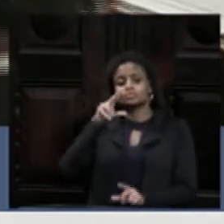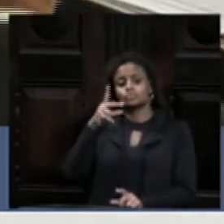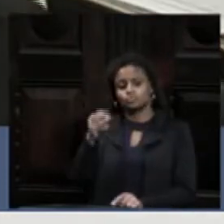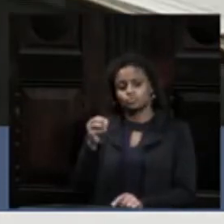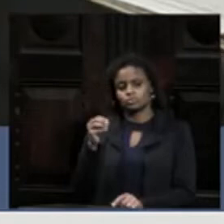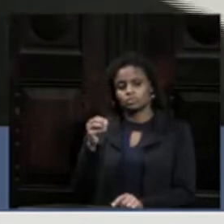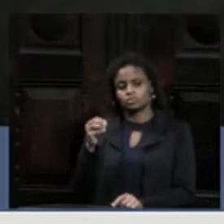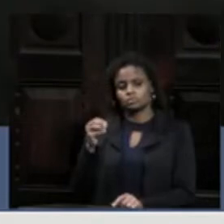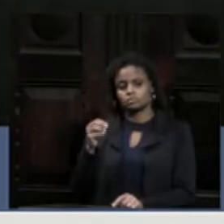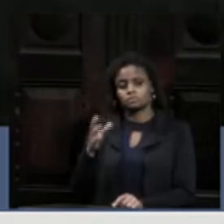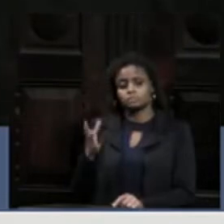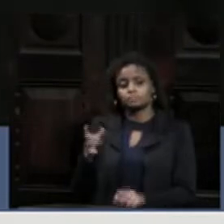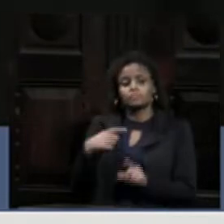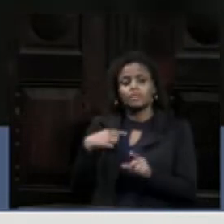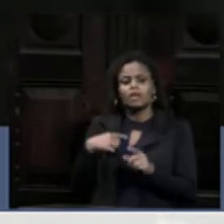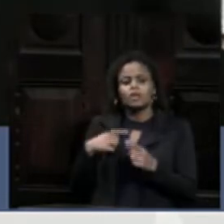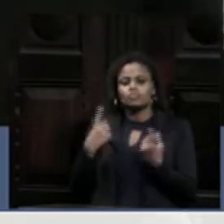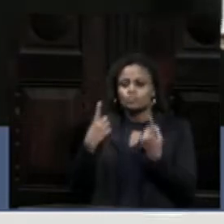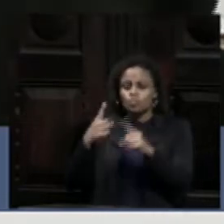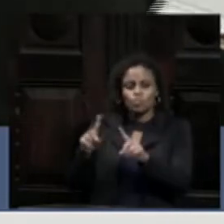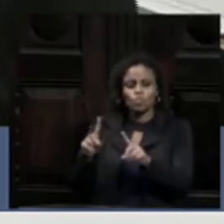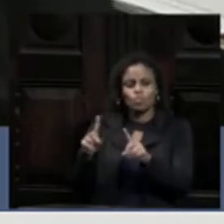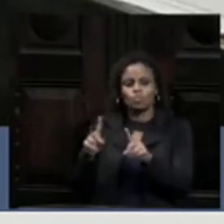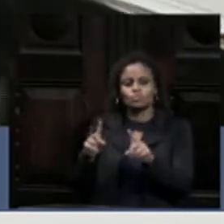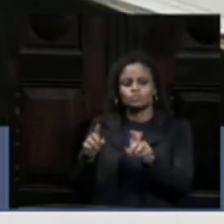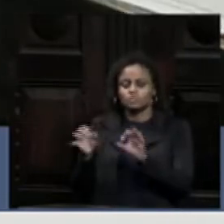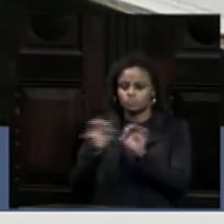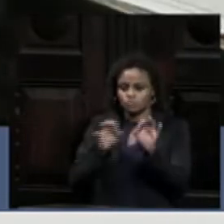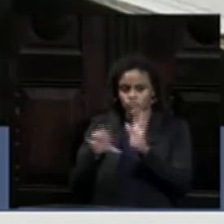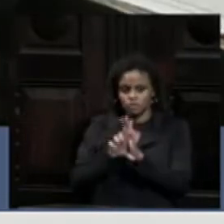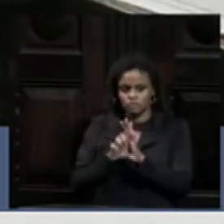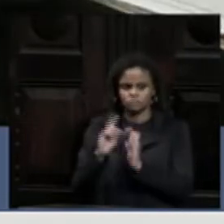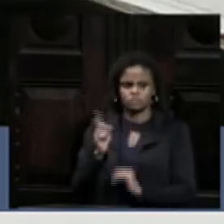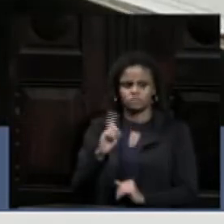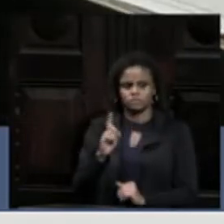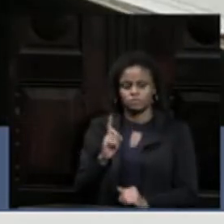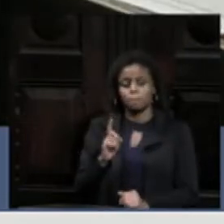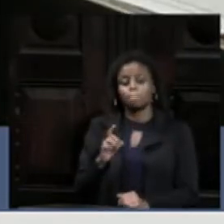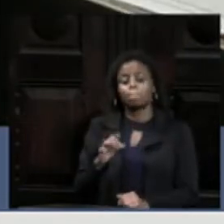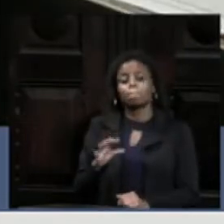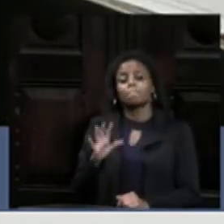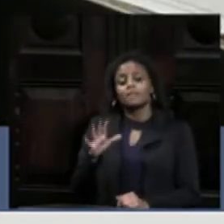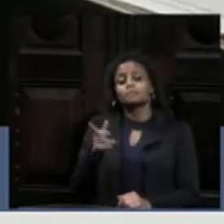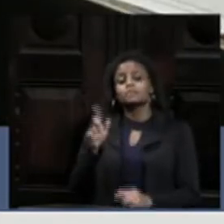de maneira alguma prejudicar. O intuito do projeto é retomar